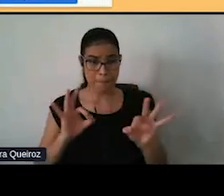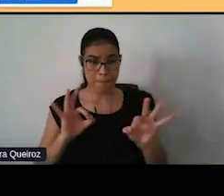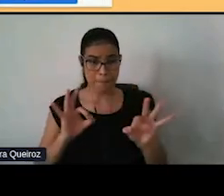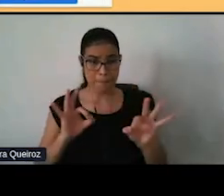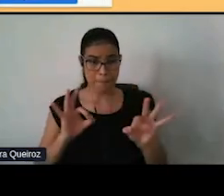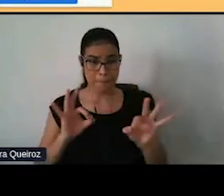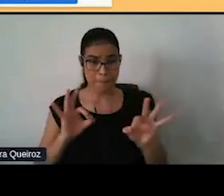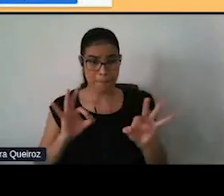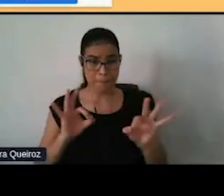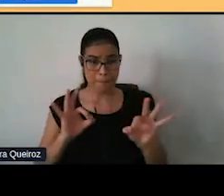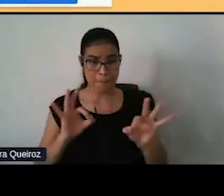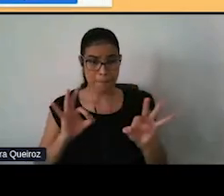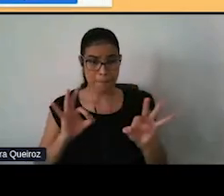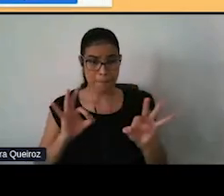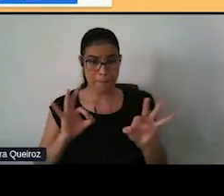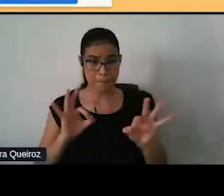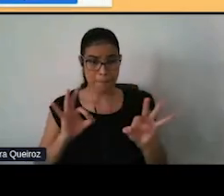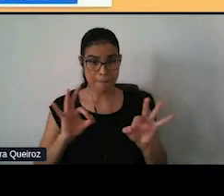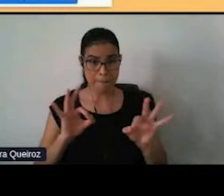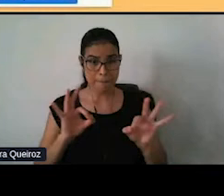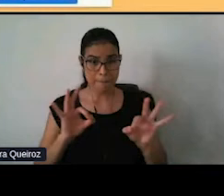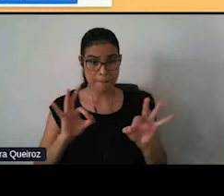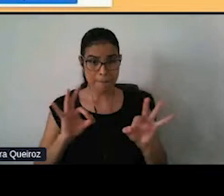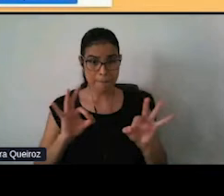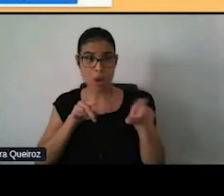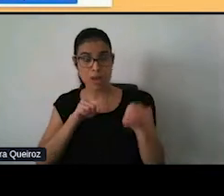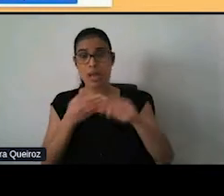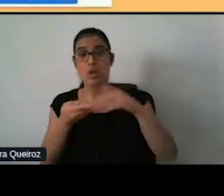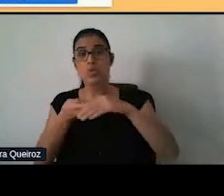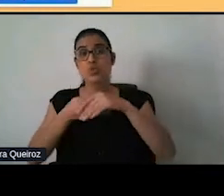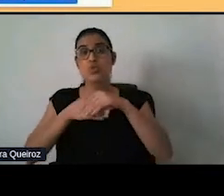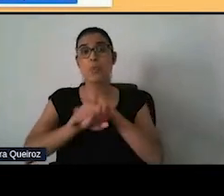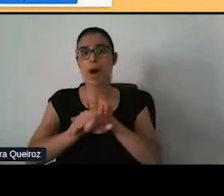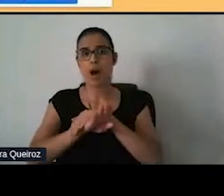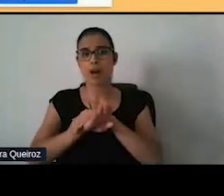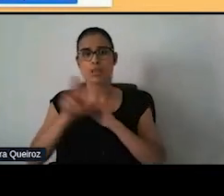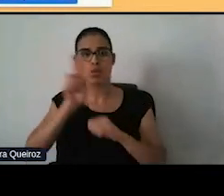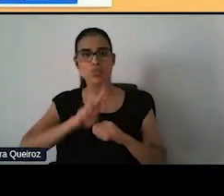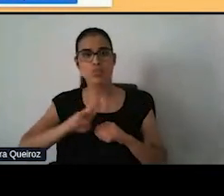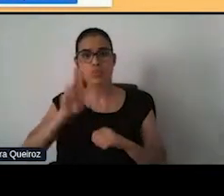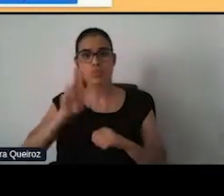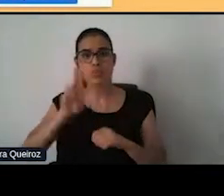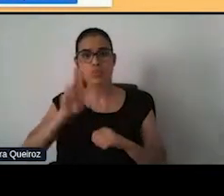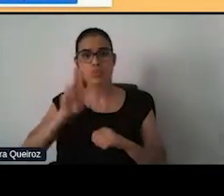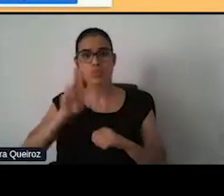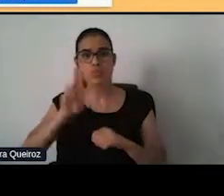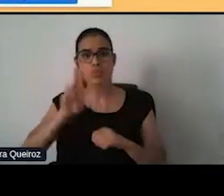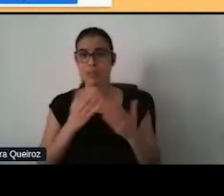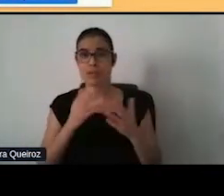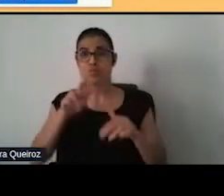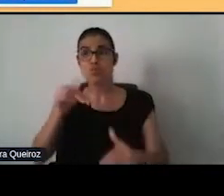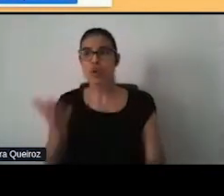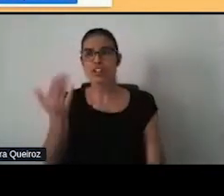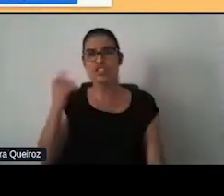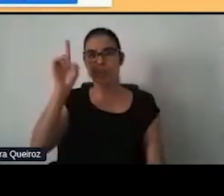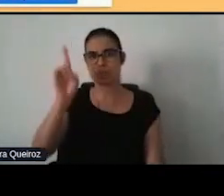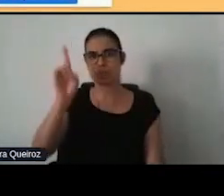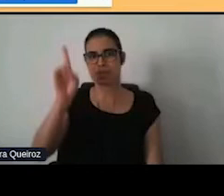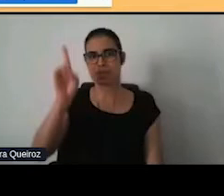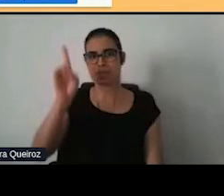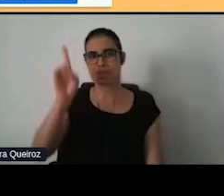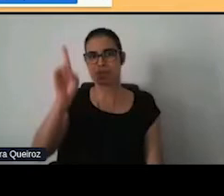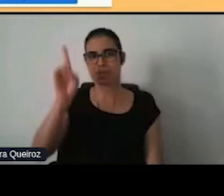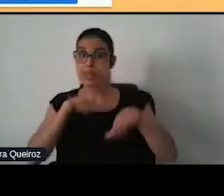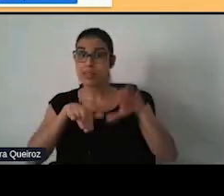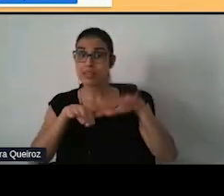vendo, que sabe, já está acostumado, de repente, a utilizar a aplicação. Não é testado com pessoas idosas, talvez,